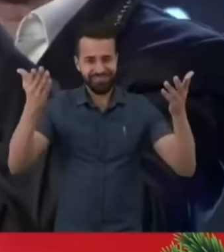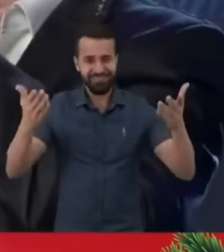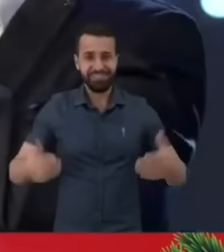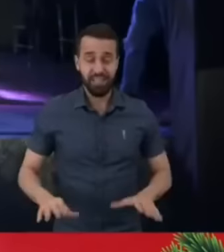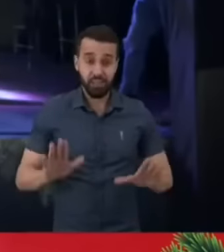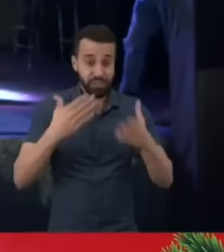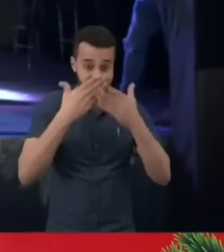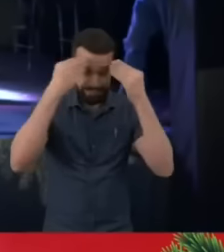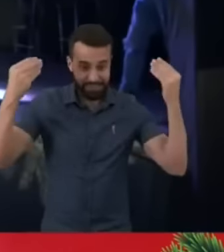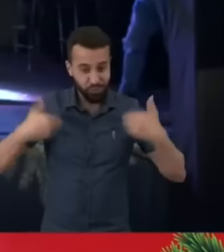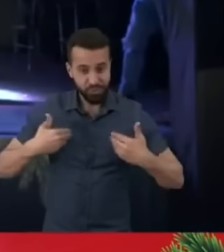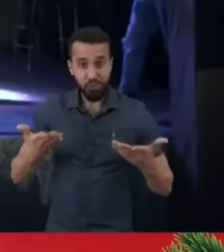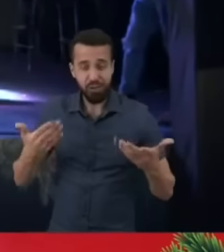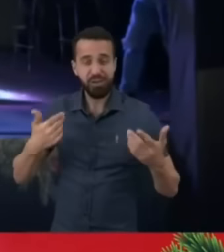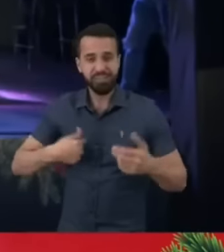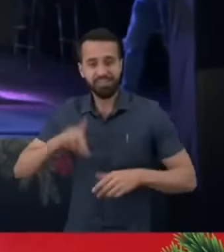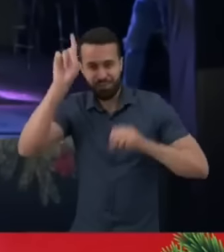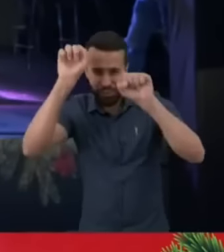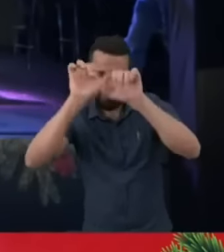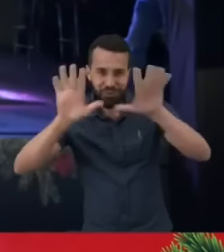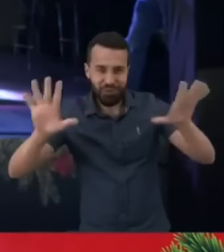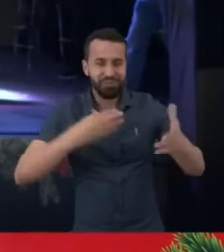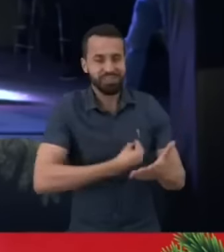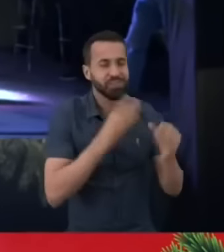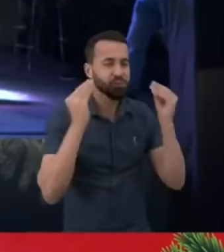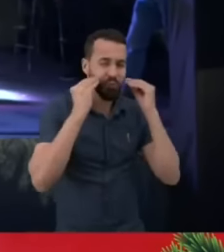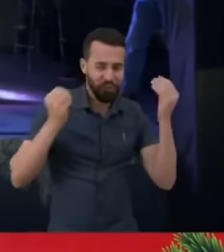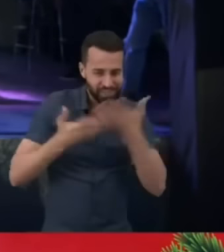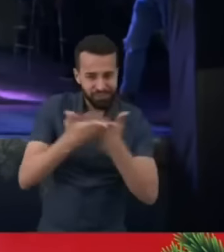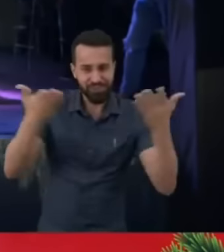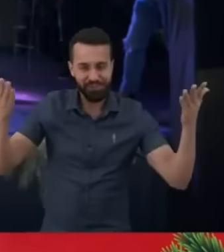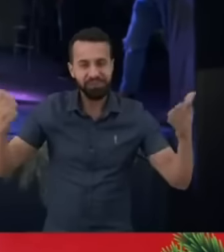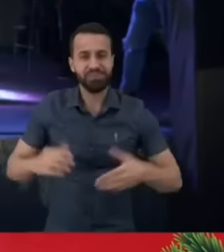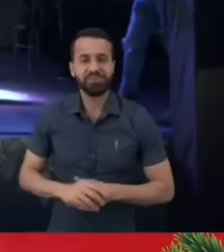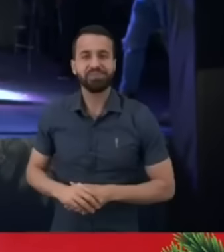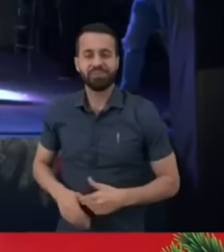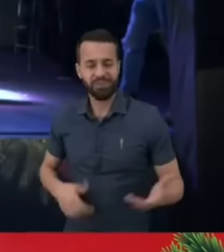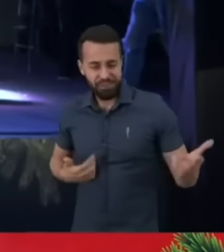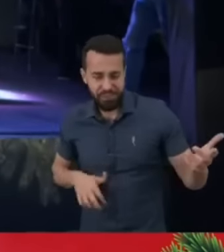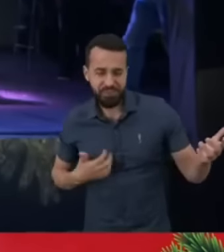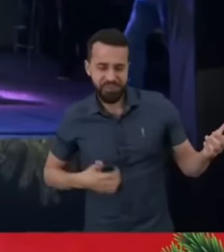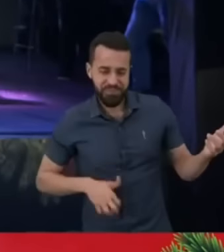esqueça da gente. Fique com Deus. Beijo. Beijo.